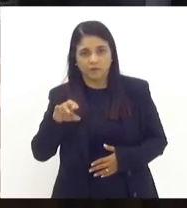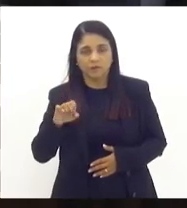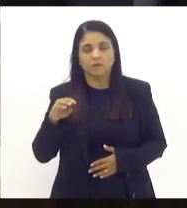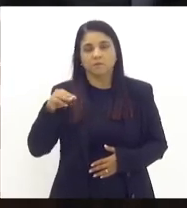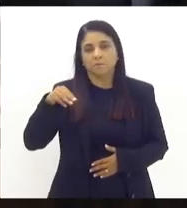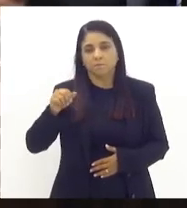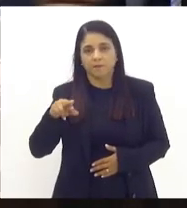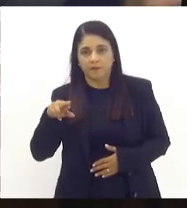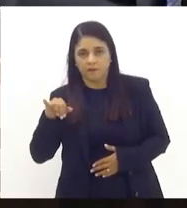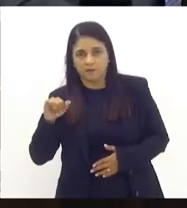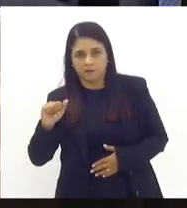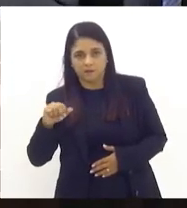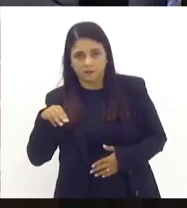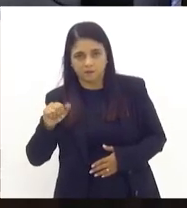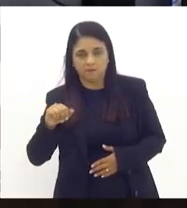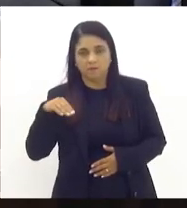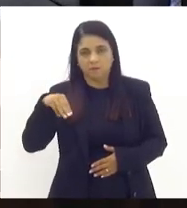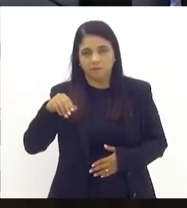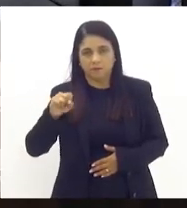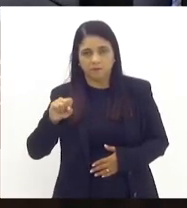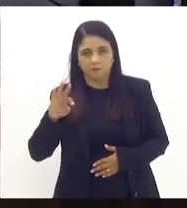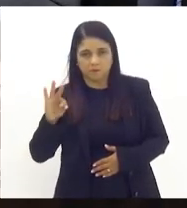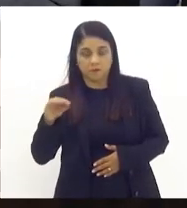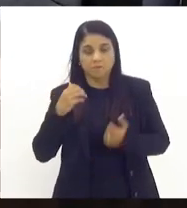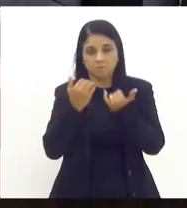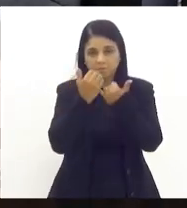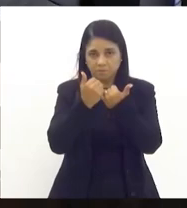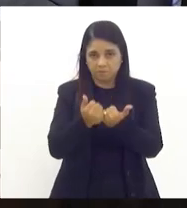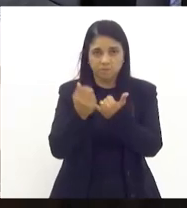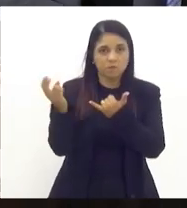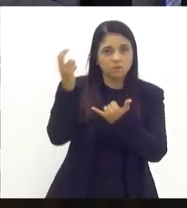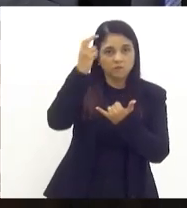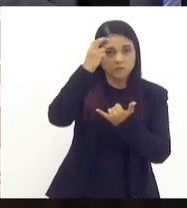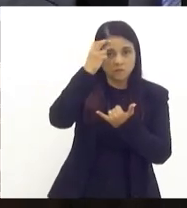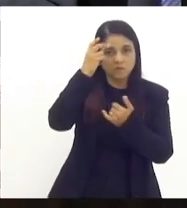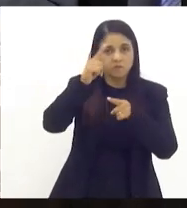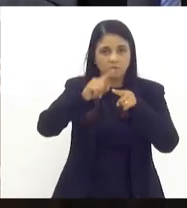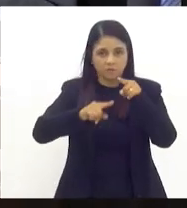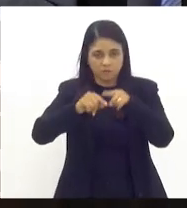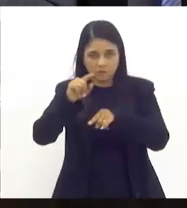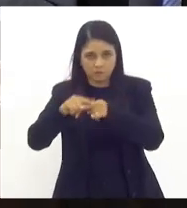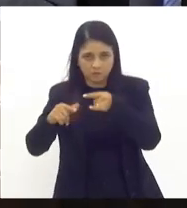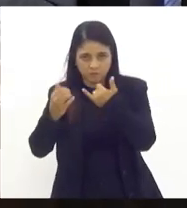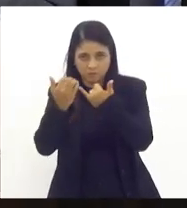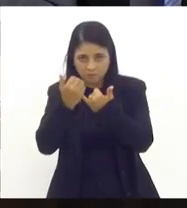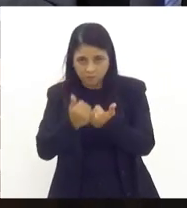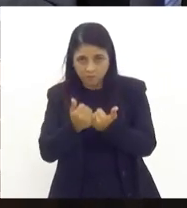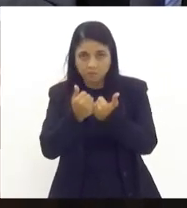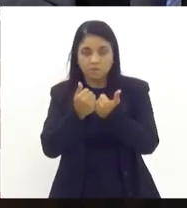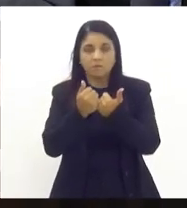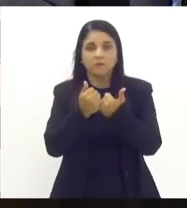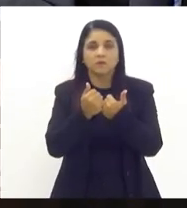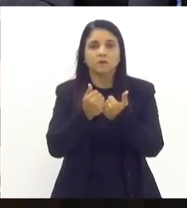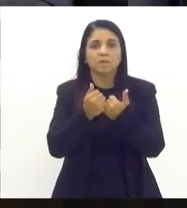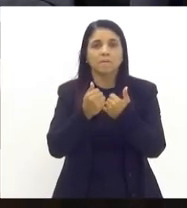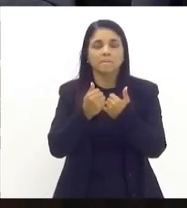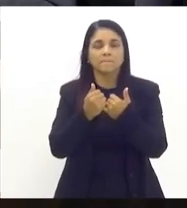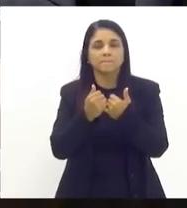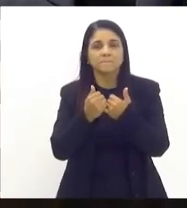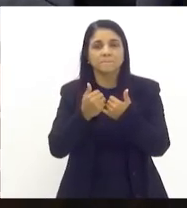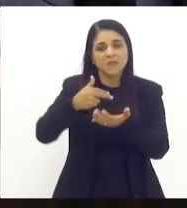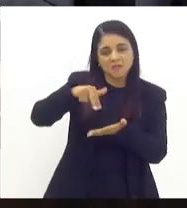MST que declara patrimônio cultural e material do Estado do Rio de Janeiro os bares